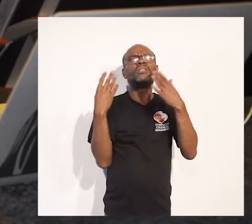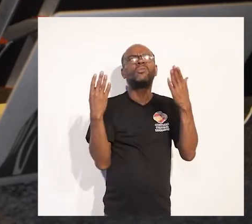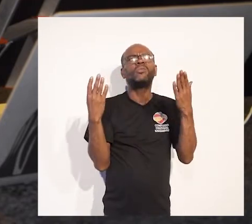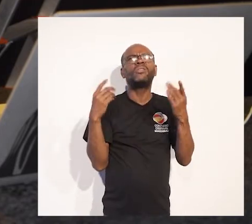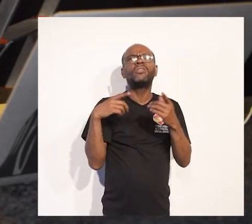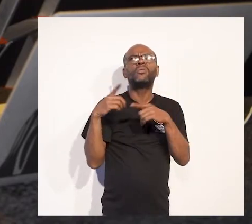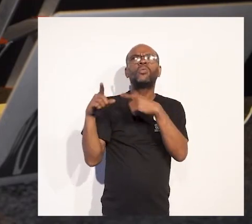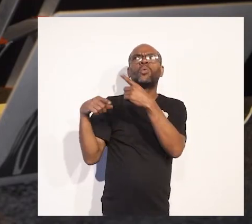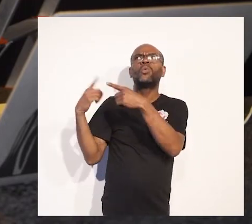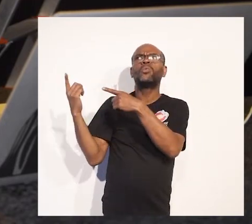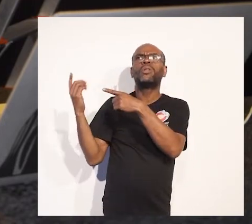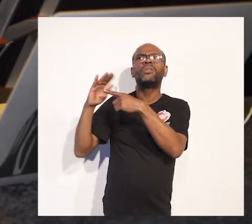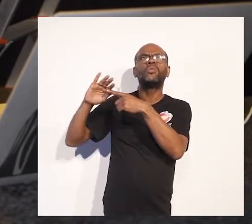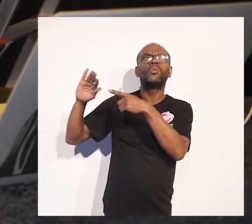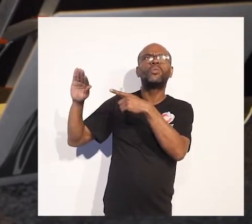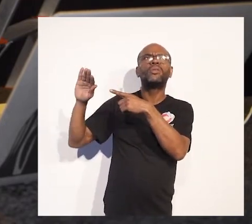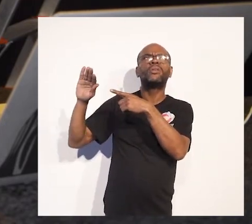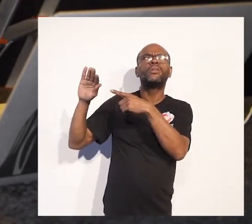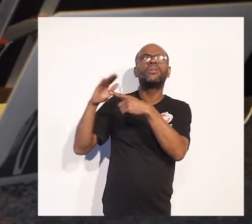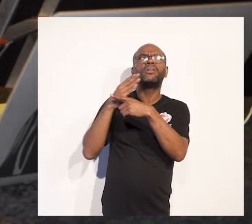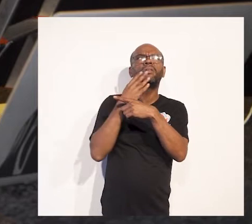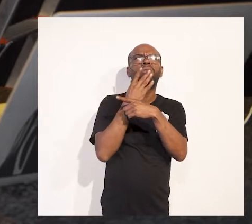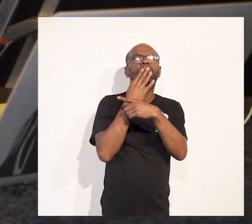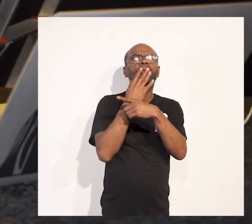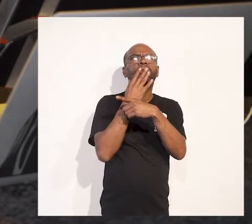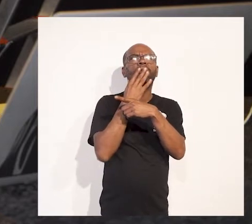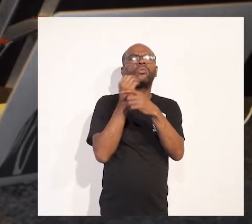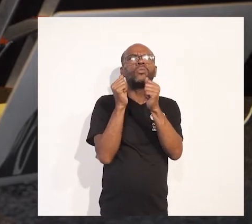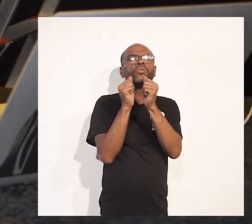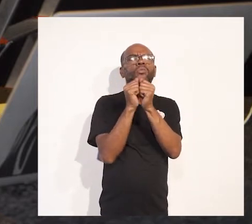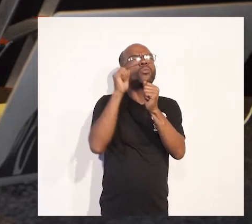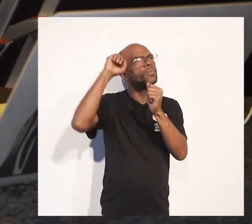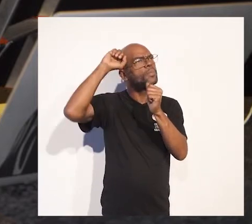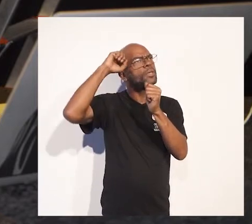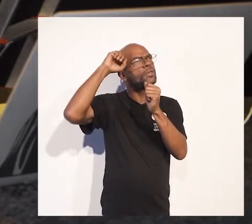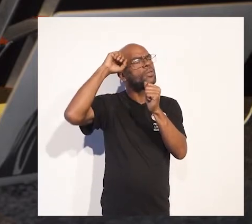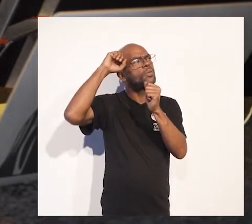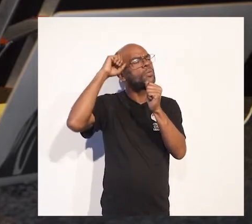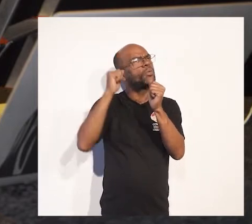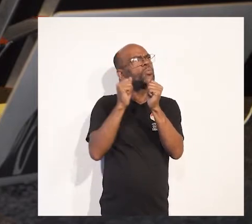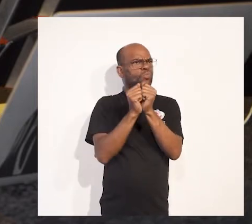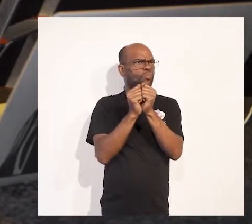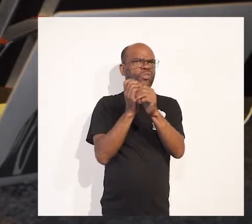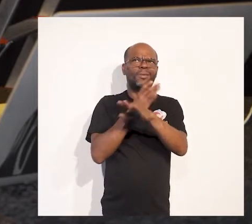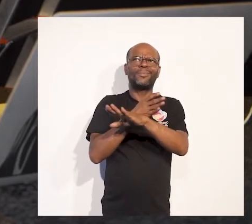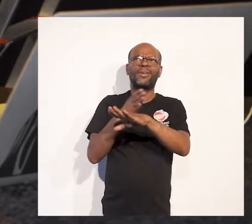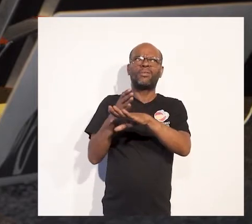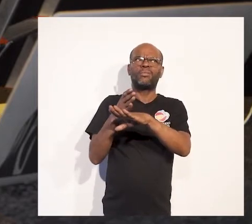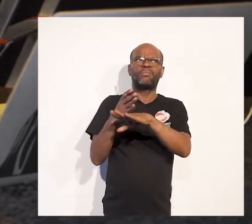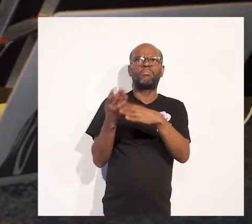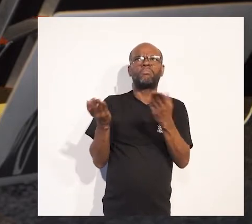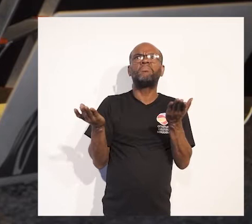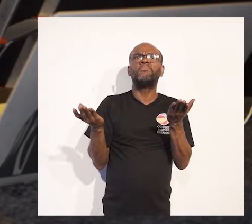se davam, quando eu juntava tudo dá preto, então quando eu junto agora as cores da luz dá branco?